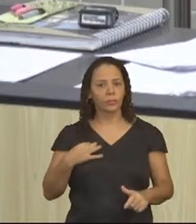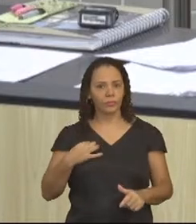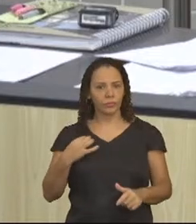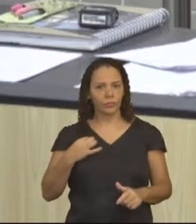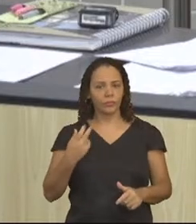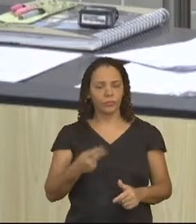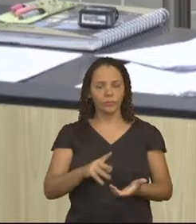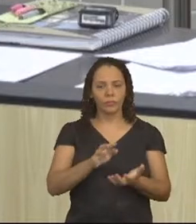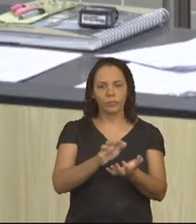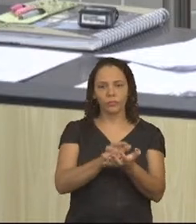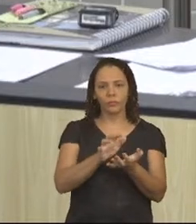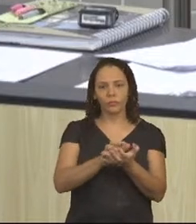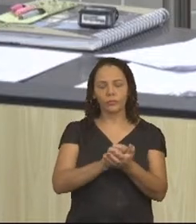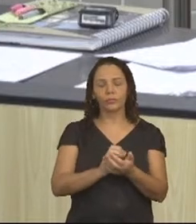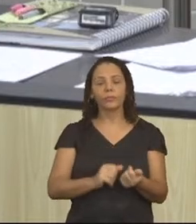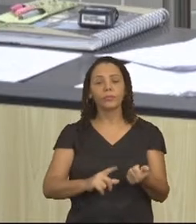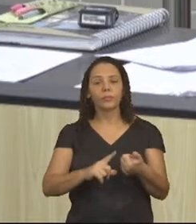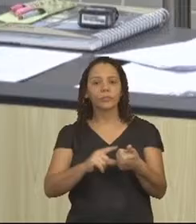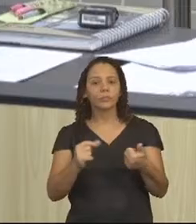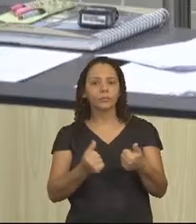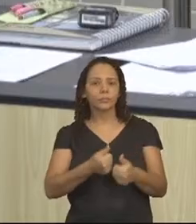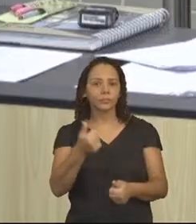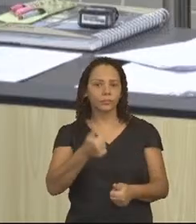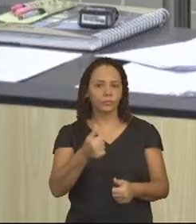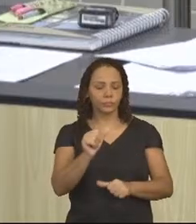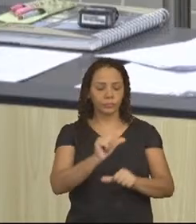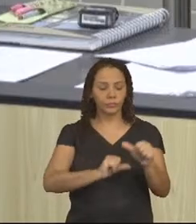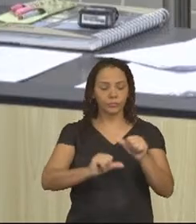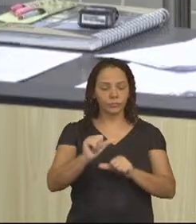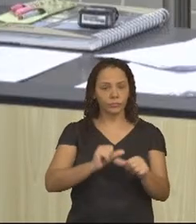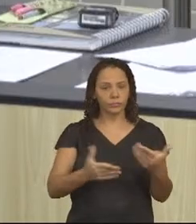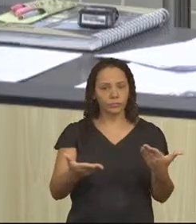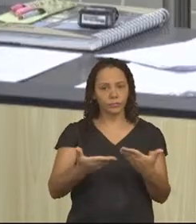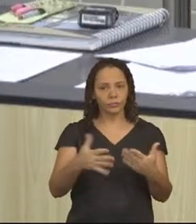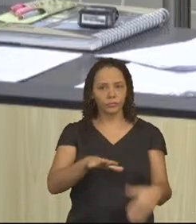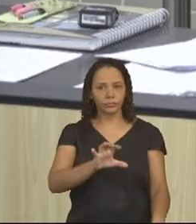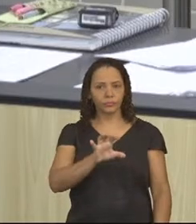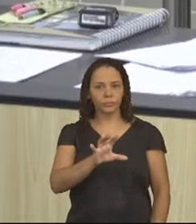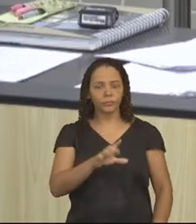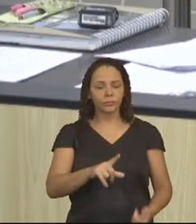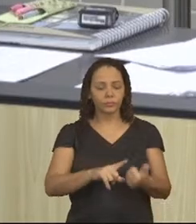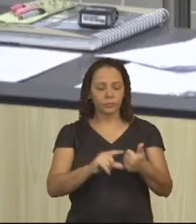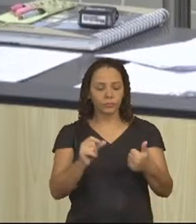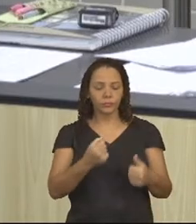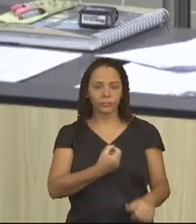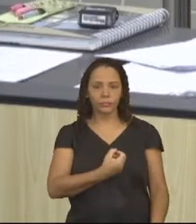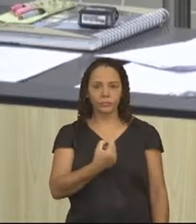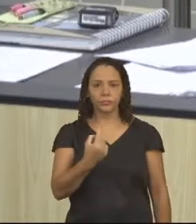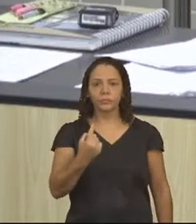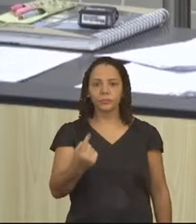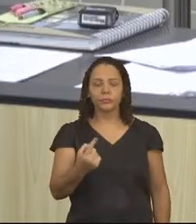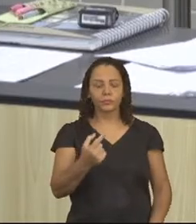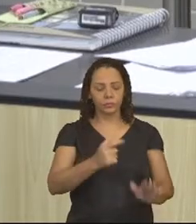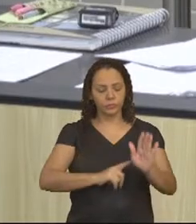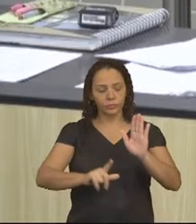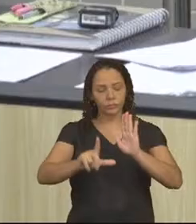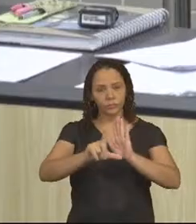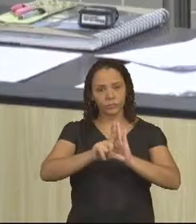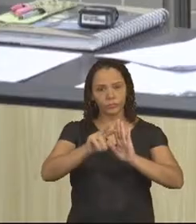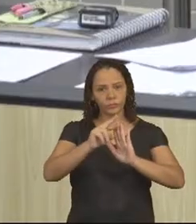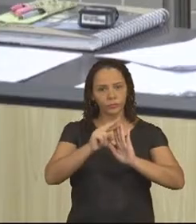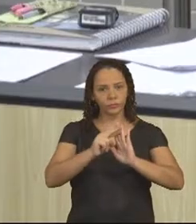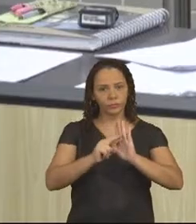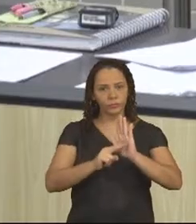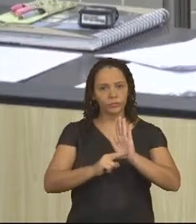2. O artigo 1º passa a ter a seguinte redação: artigo 1. Esta lei regulamenta